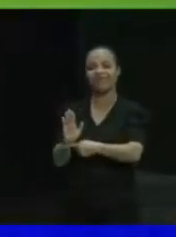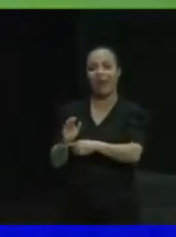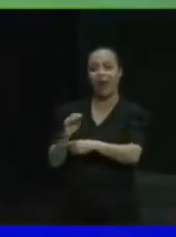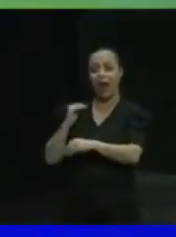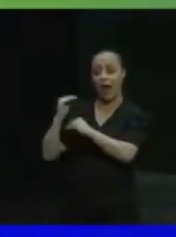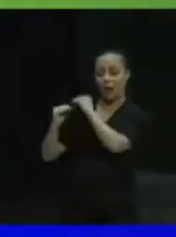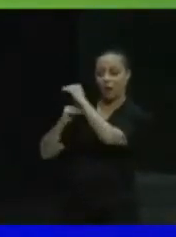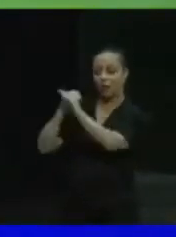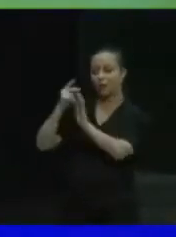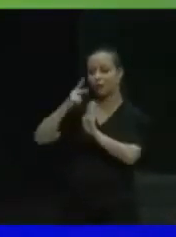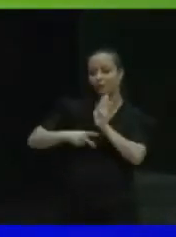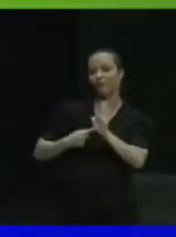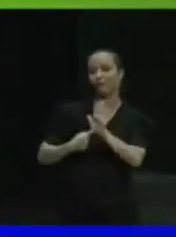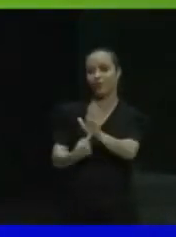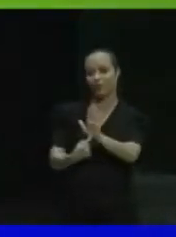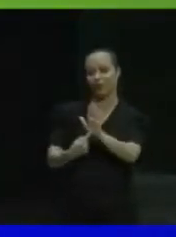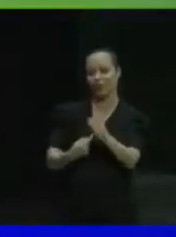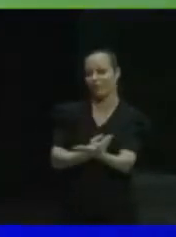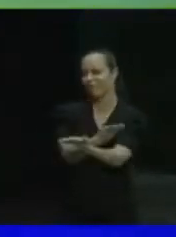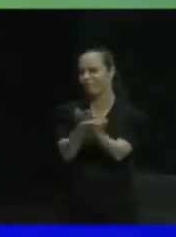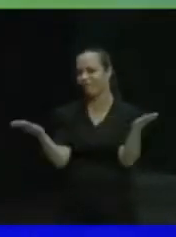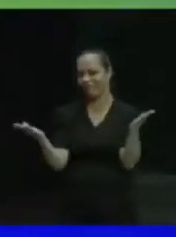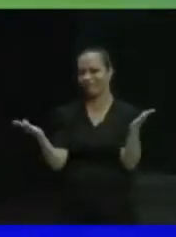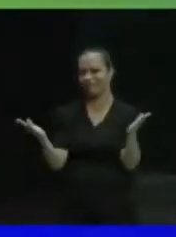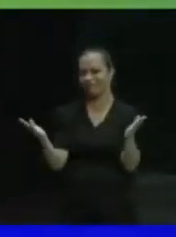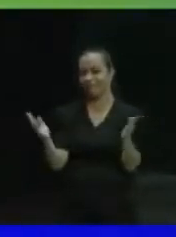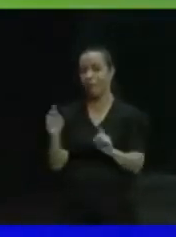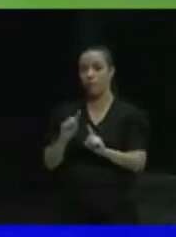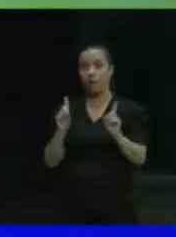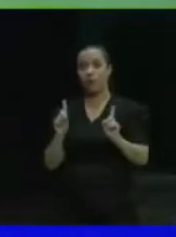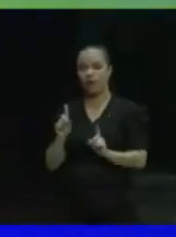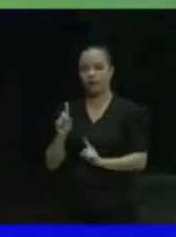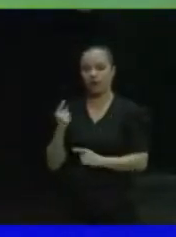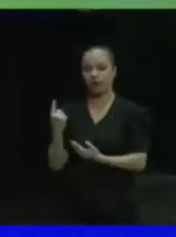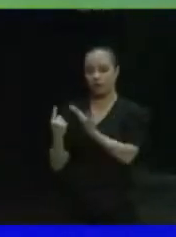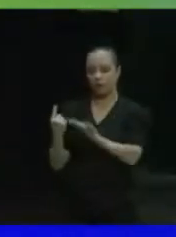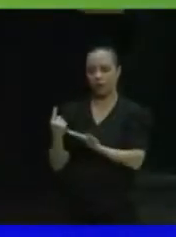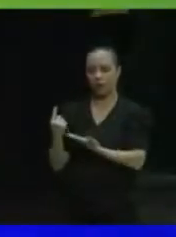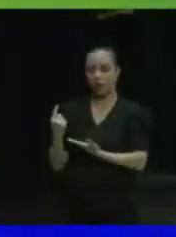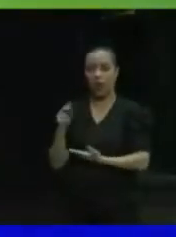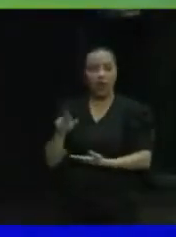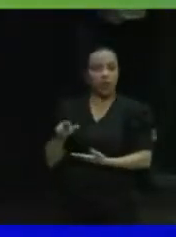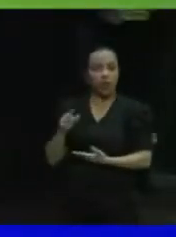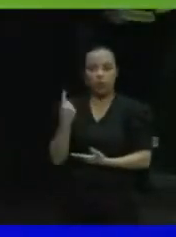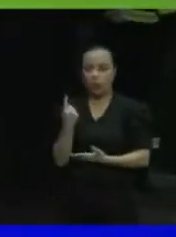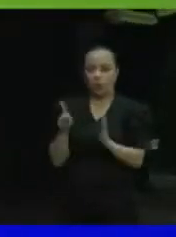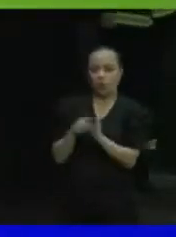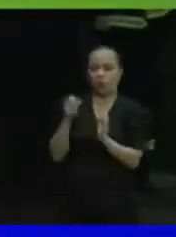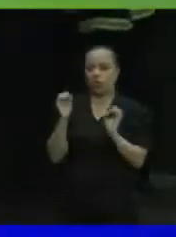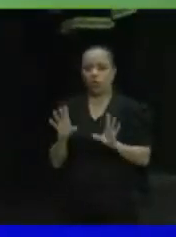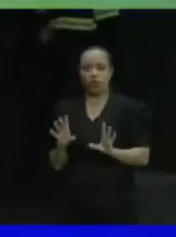um projeto que é de muitos. Nenhuma pessoa pode ter um projeto só para si